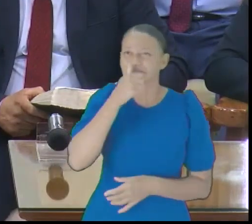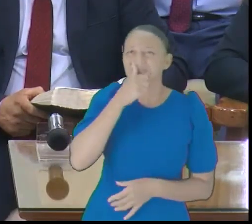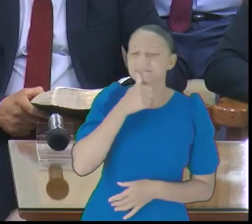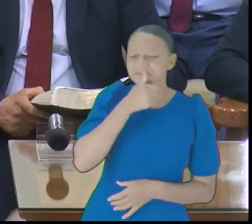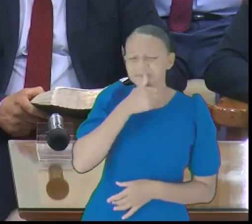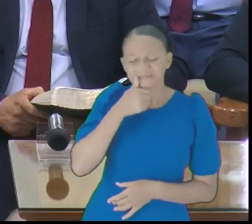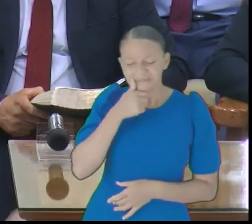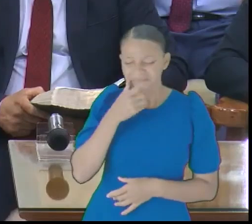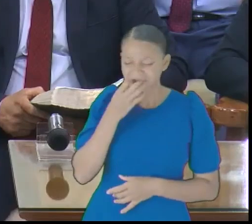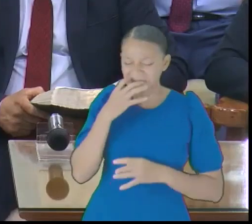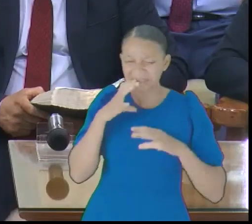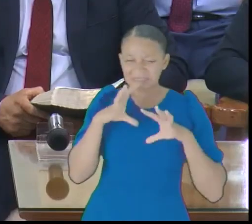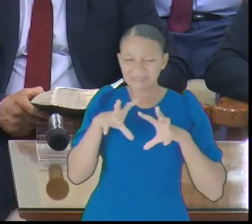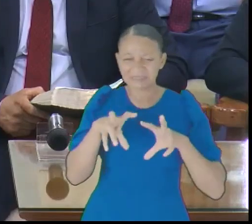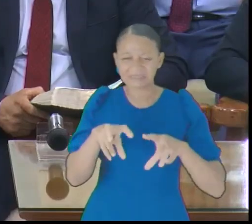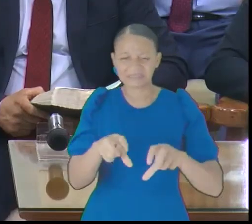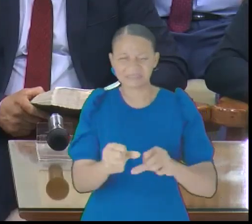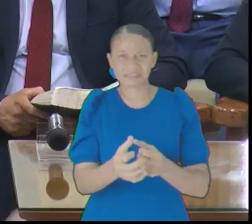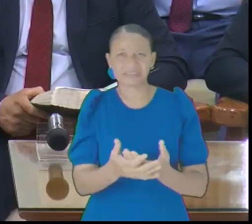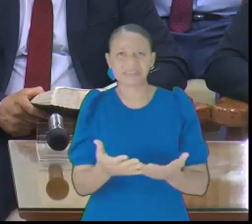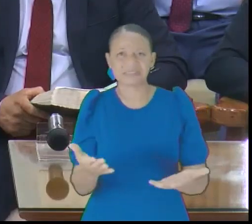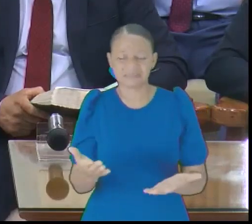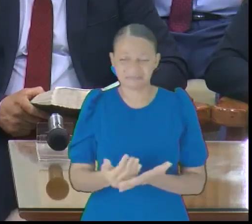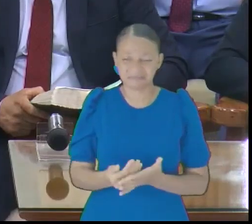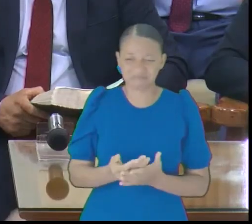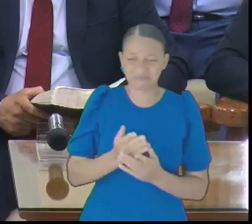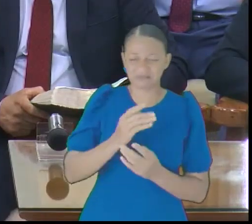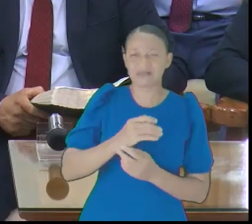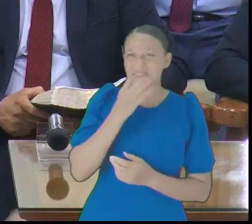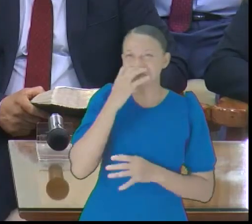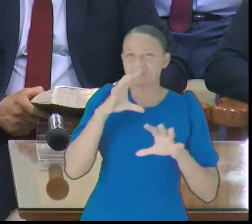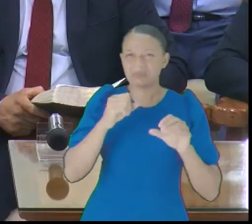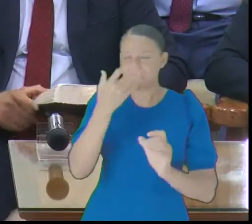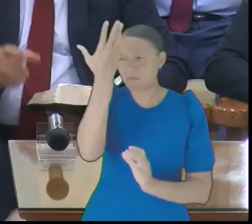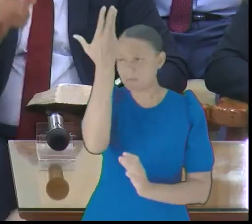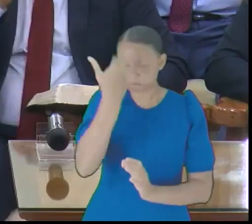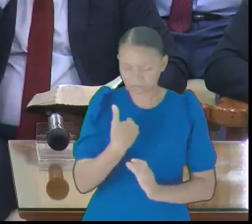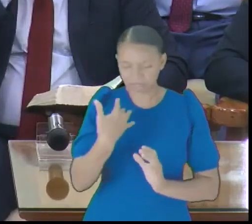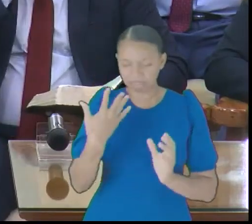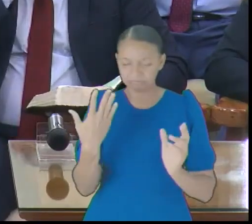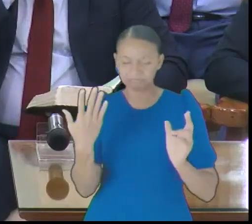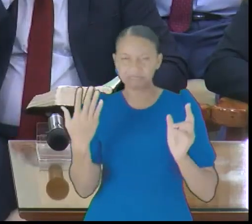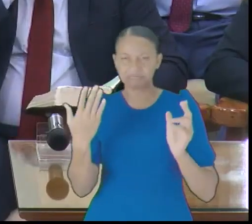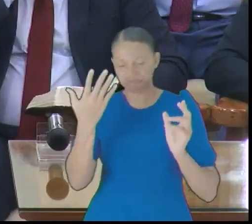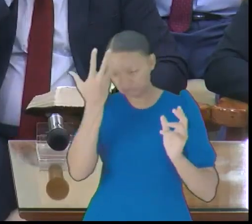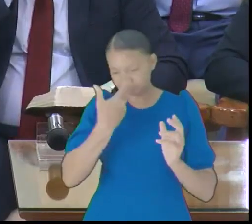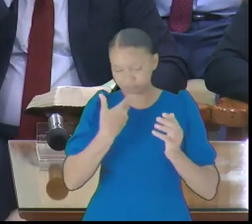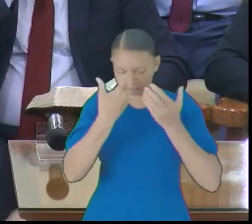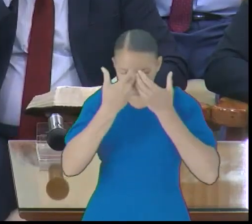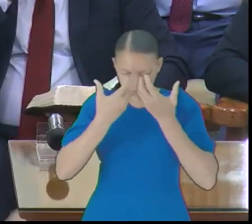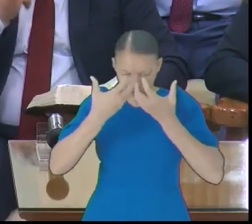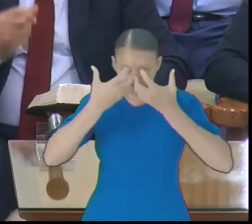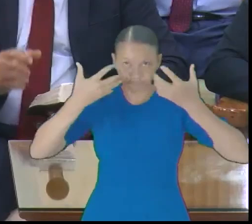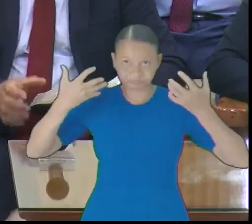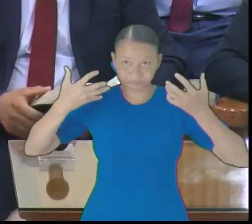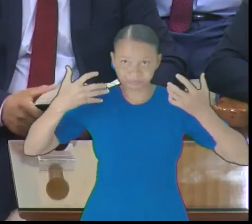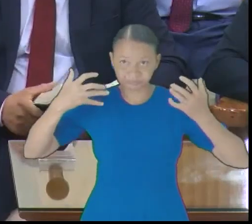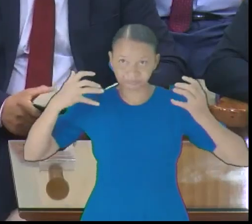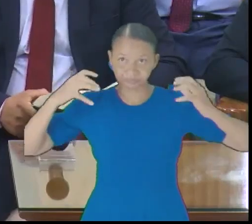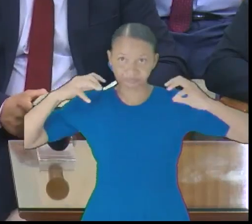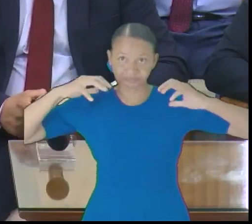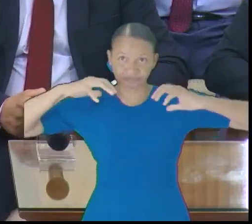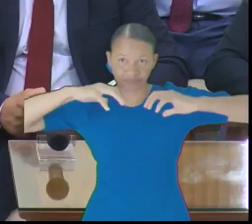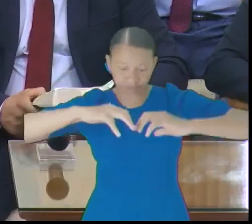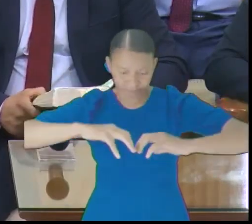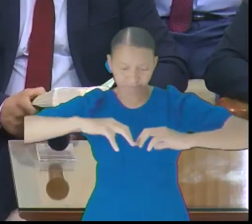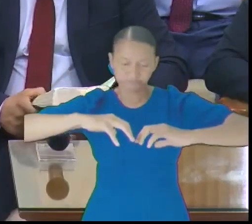sacrificavam os animais, partiam os animais, colocavam os pedaços dos animais um de frente